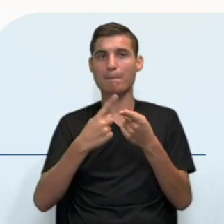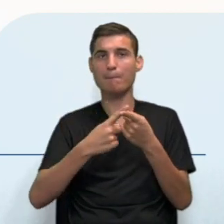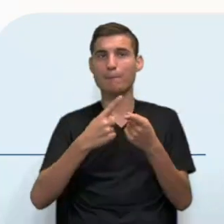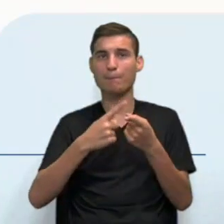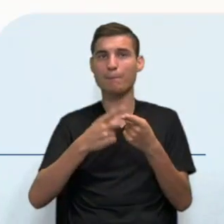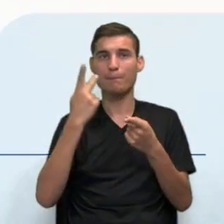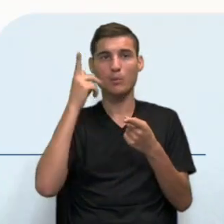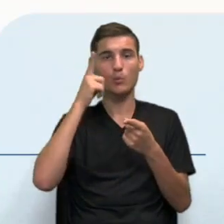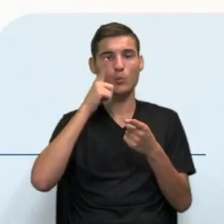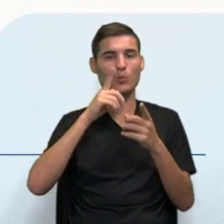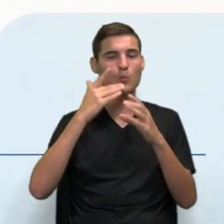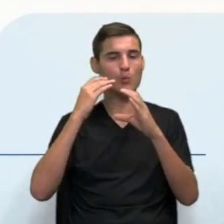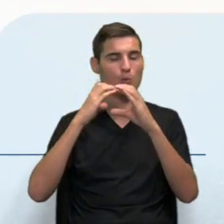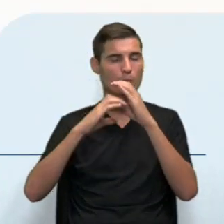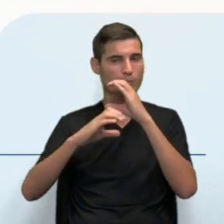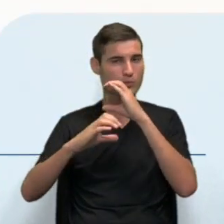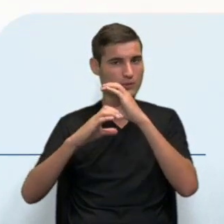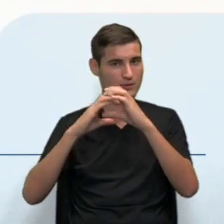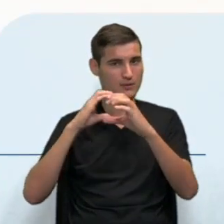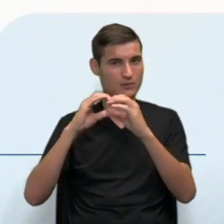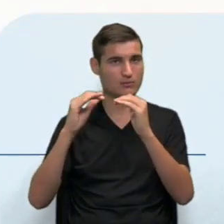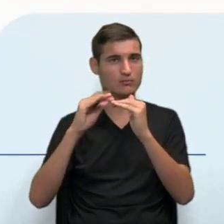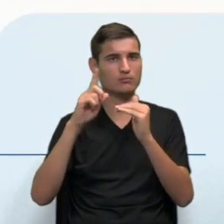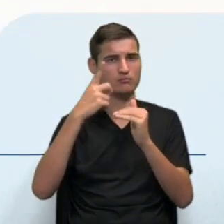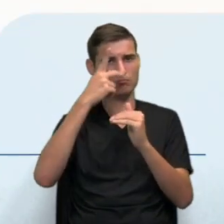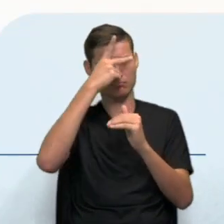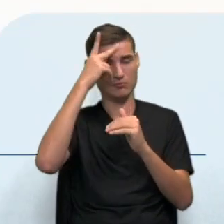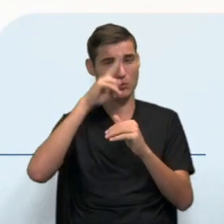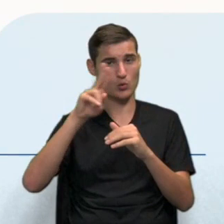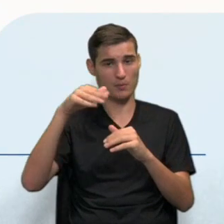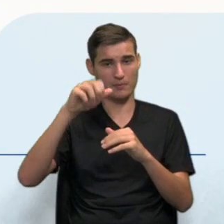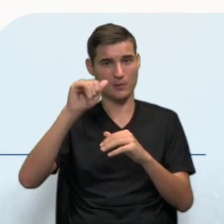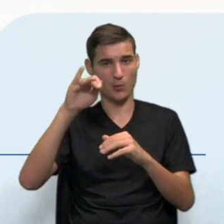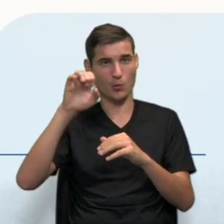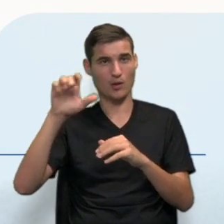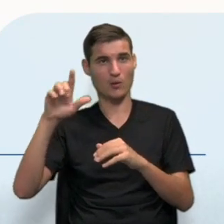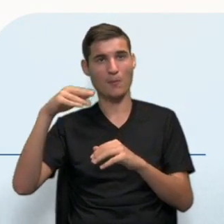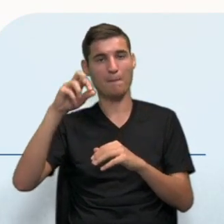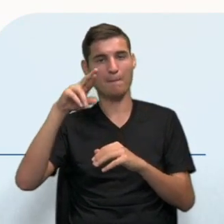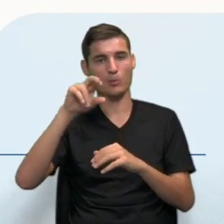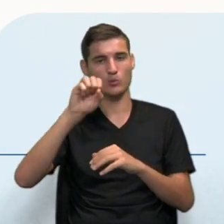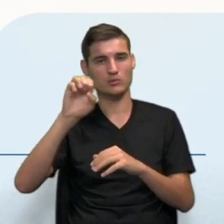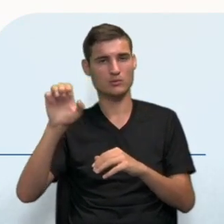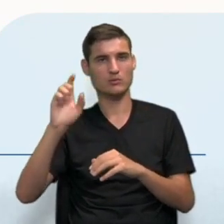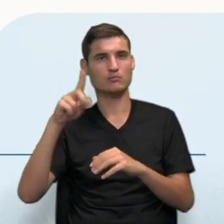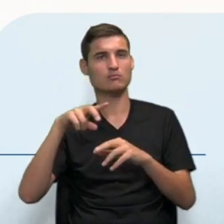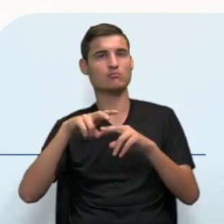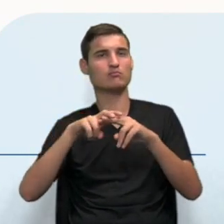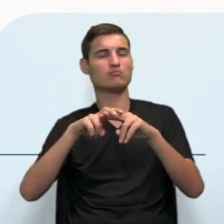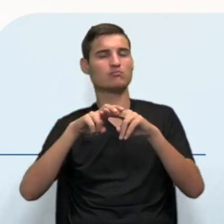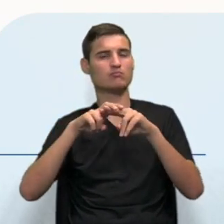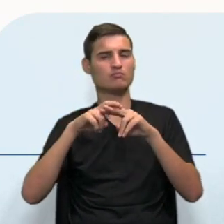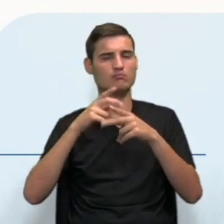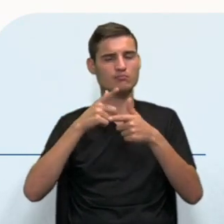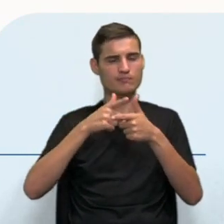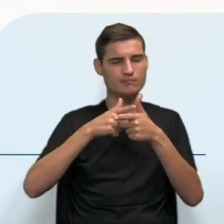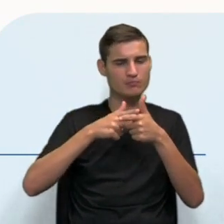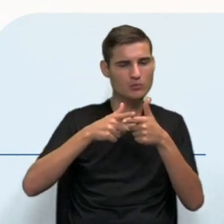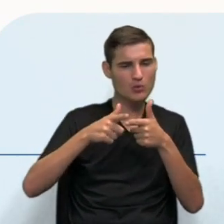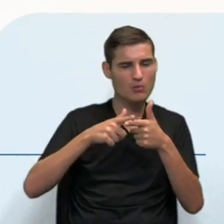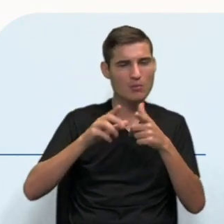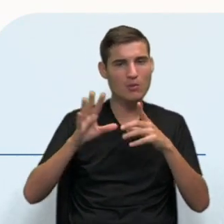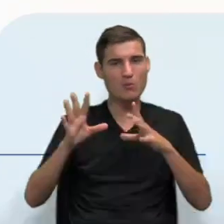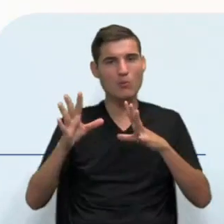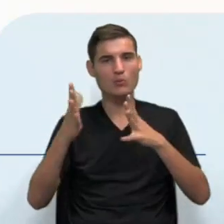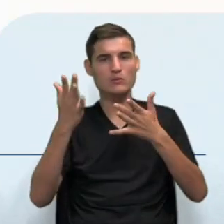para as telecomunicações. Uma pessoa chamada Samuel Morse, devido a algum problema que ele teve na